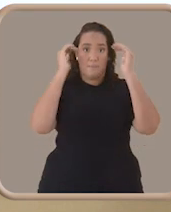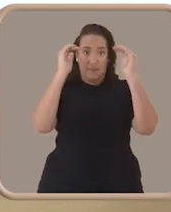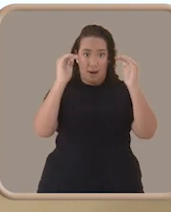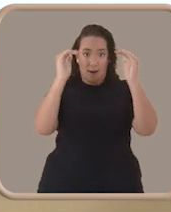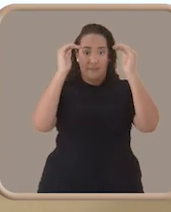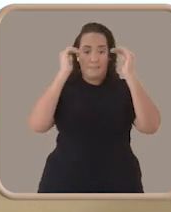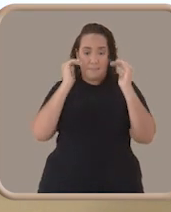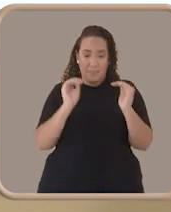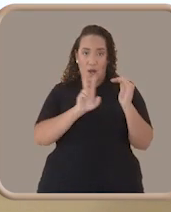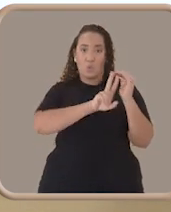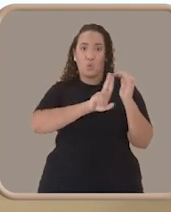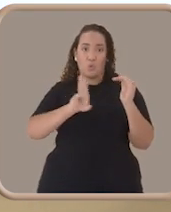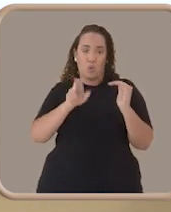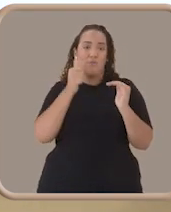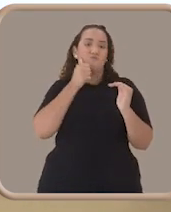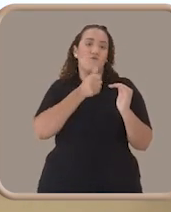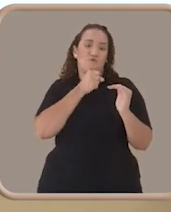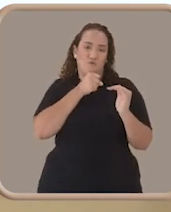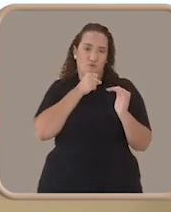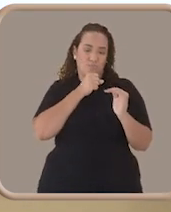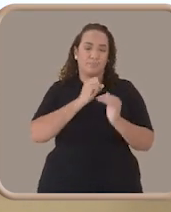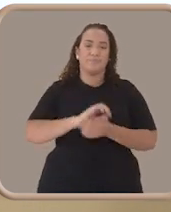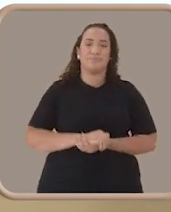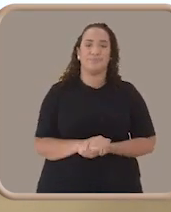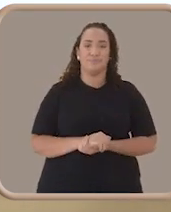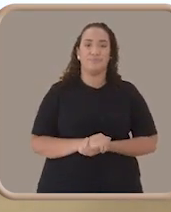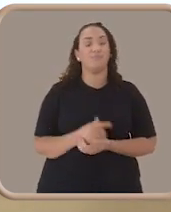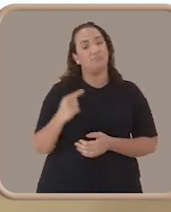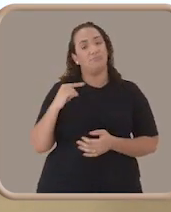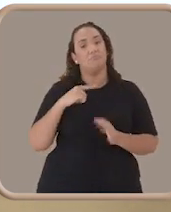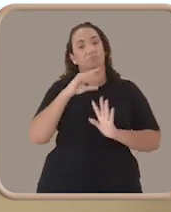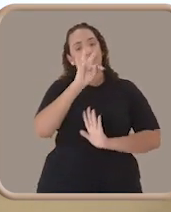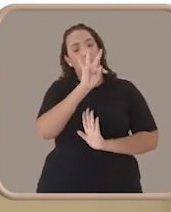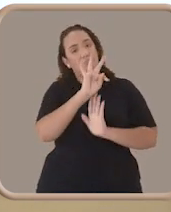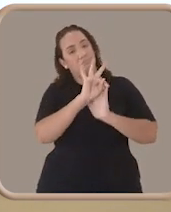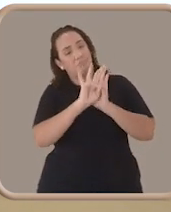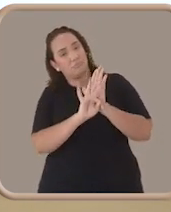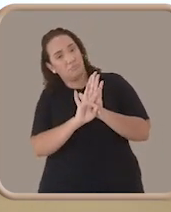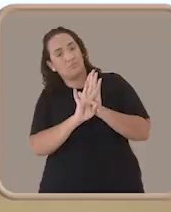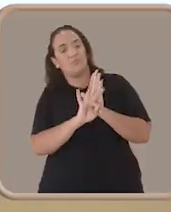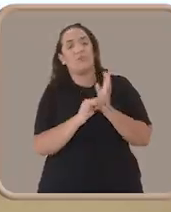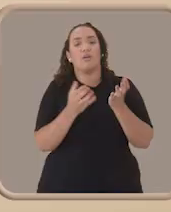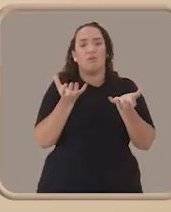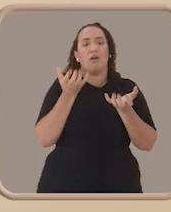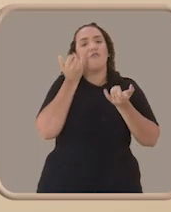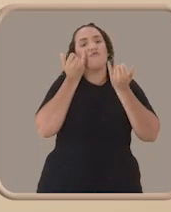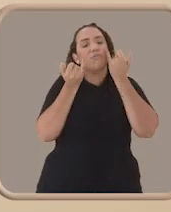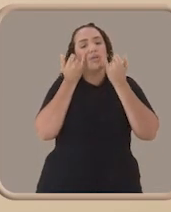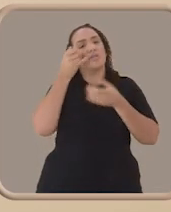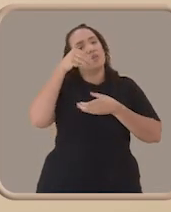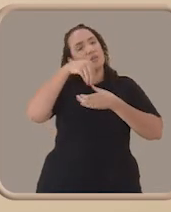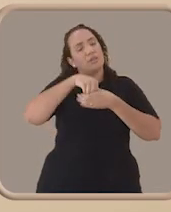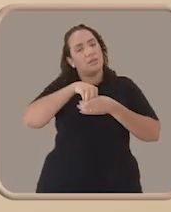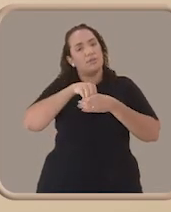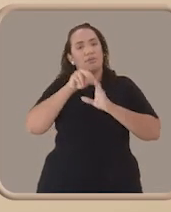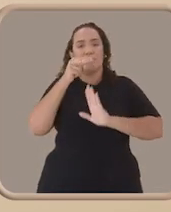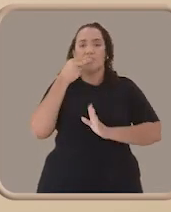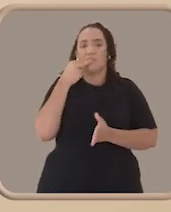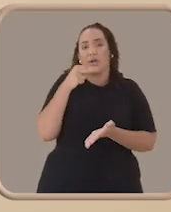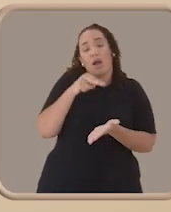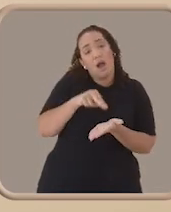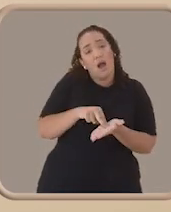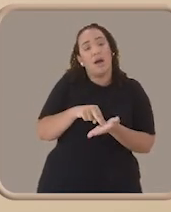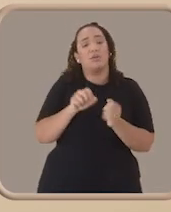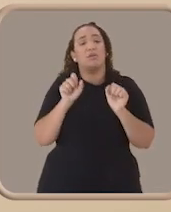ser. Aí vem o corpo do texto. É o que deseja ser informado na carta.